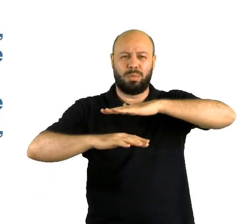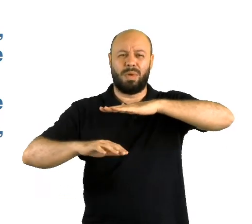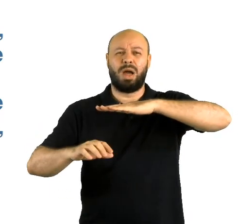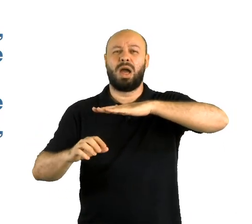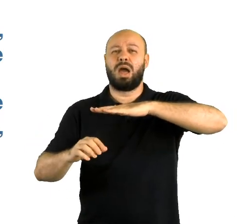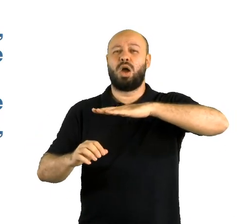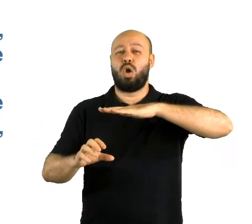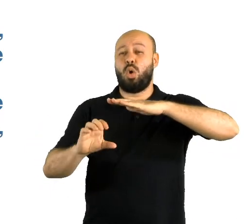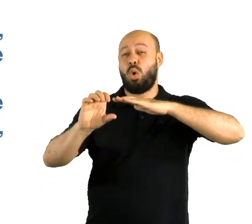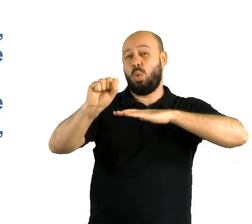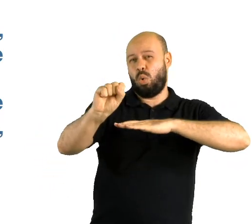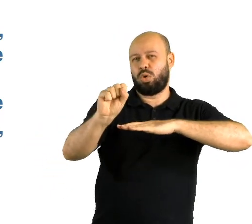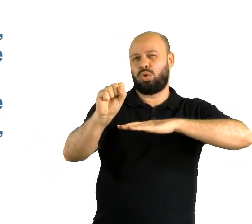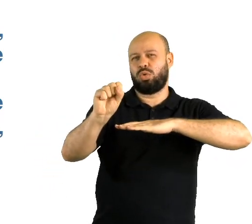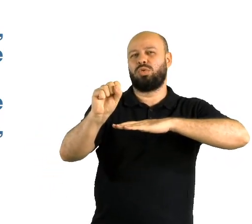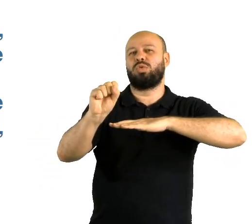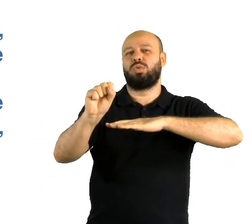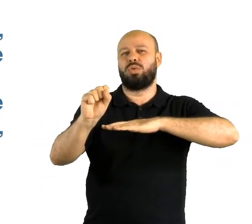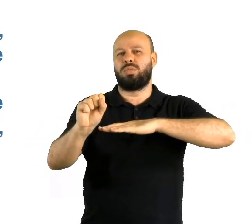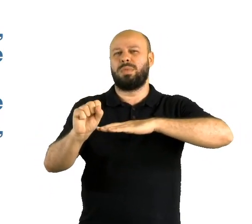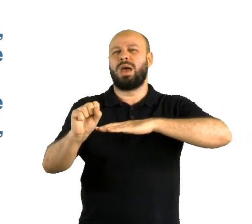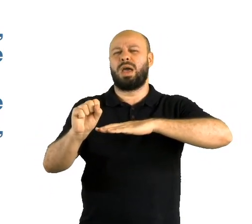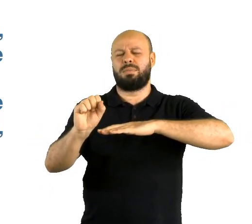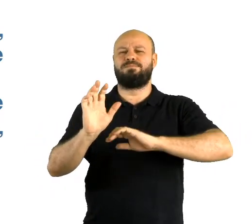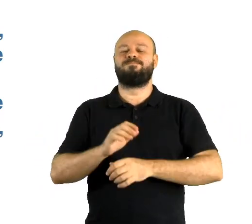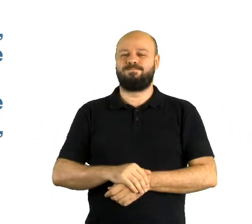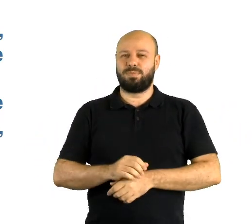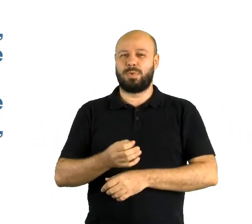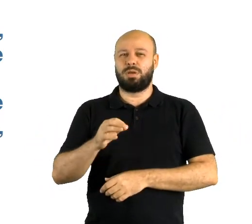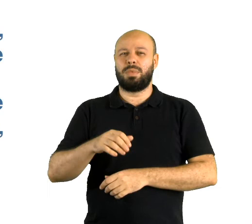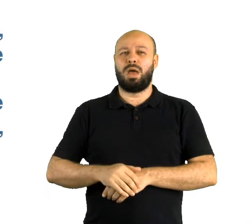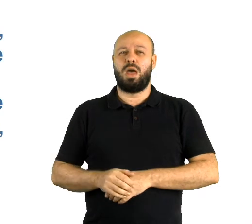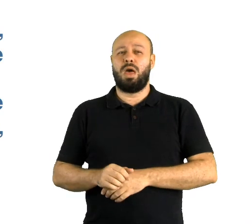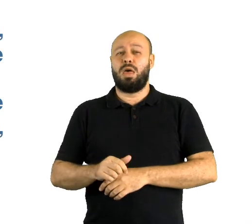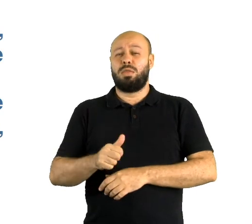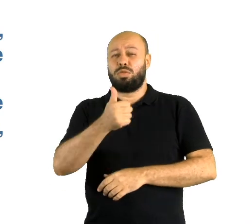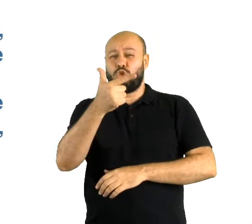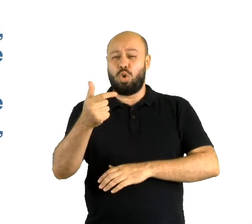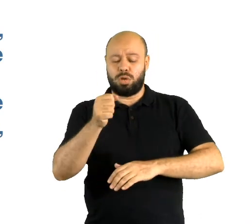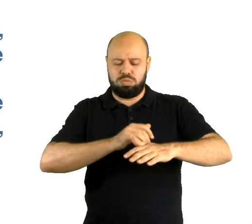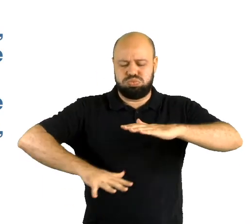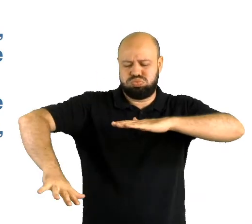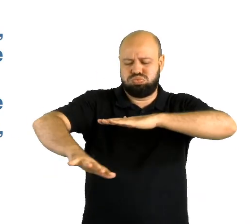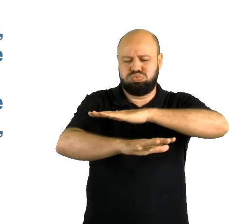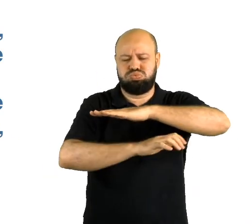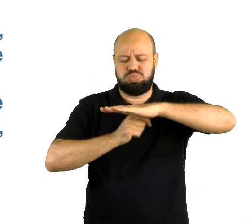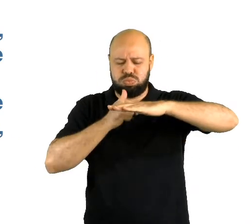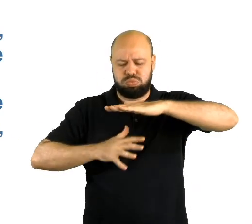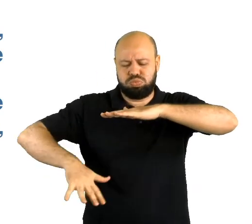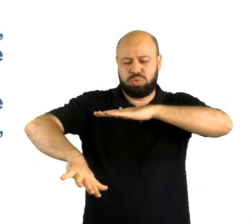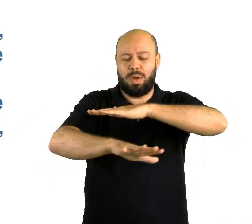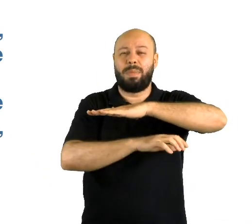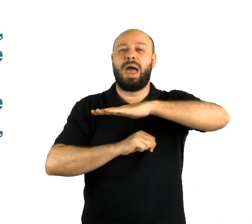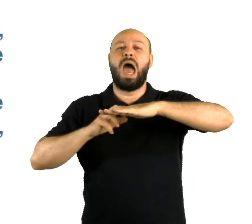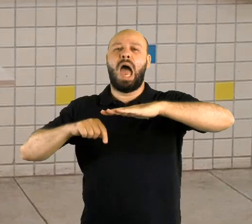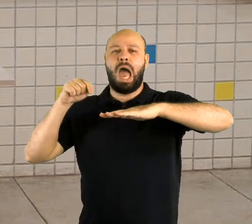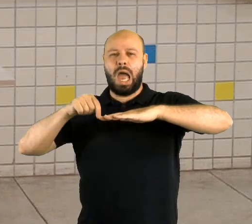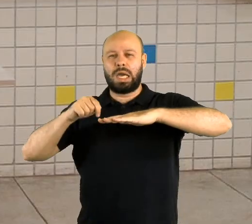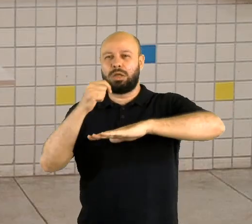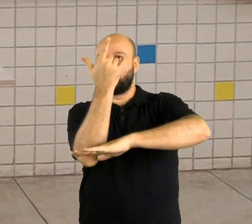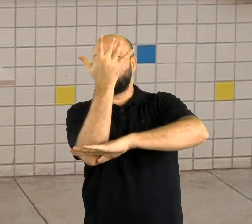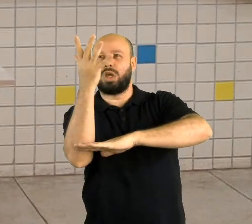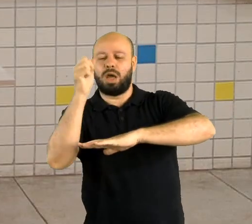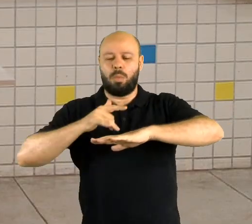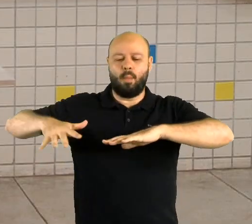olha, de 12 bacias hidrográficas que tem o Brasil, 8 são abastecidas aqui na região do cerrado. Nós